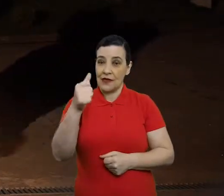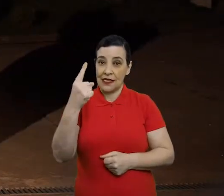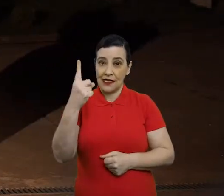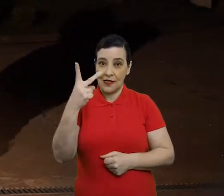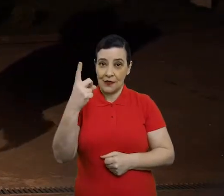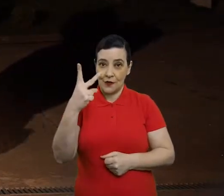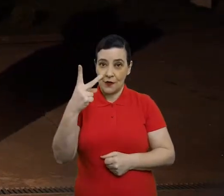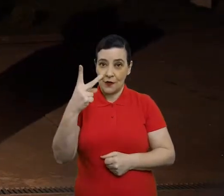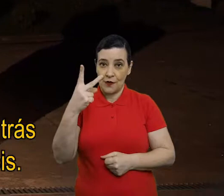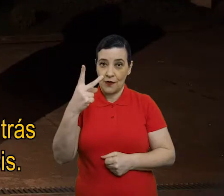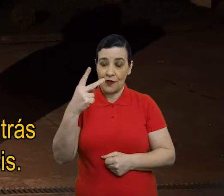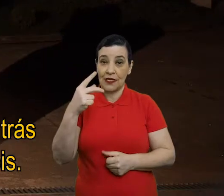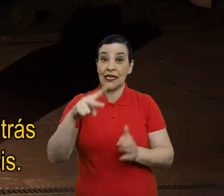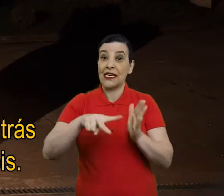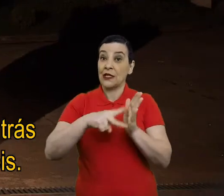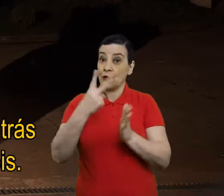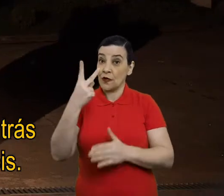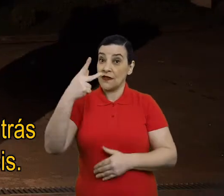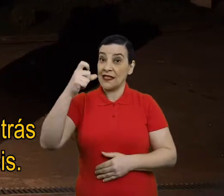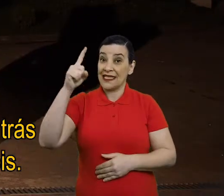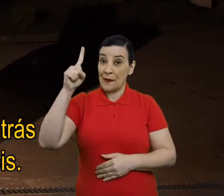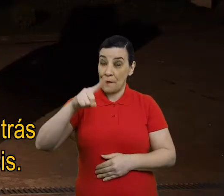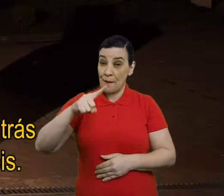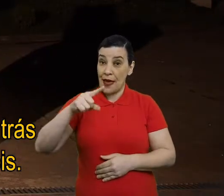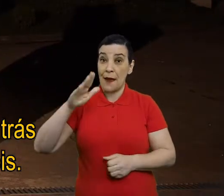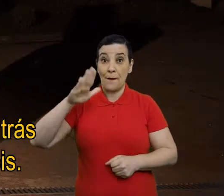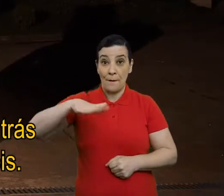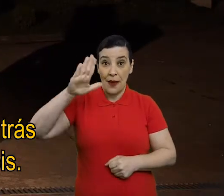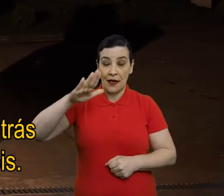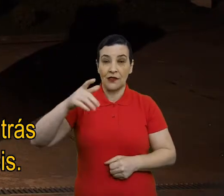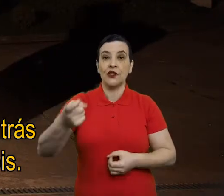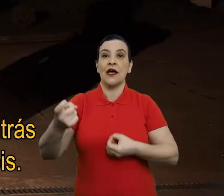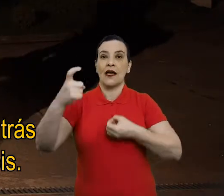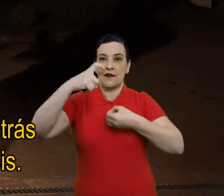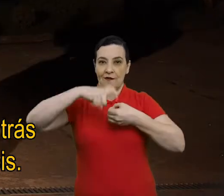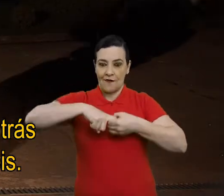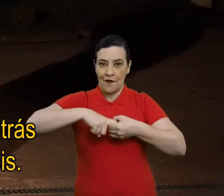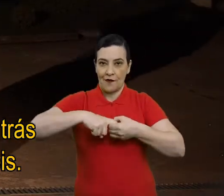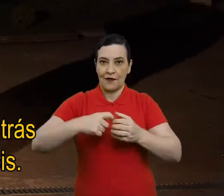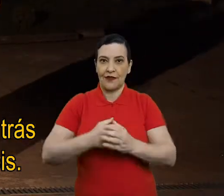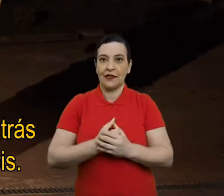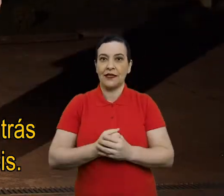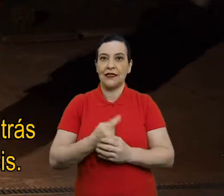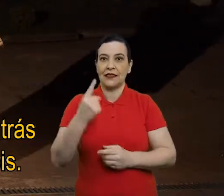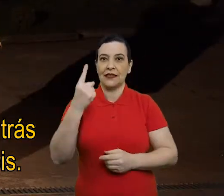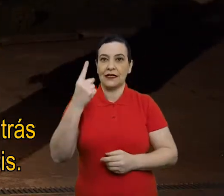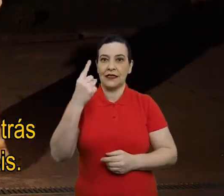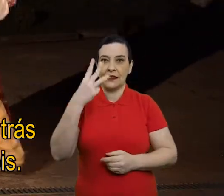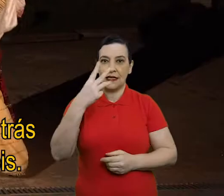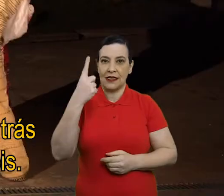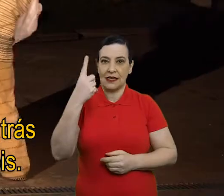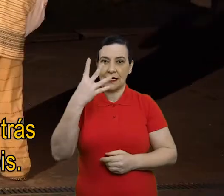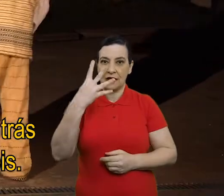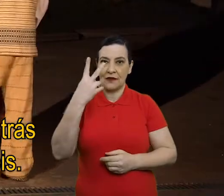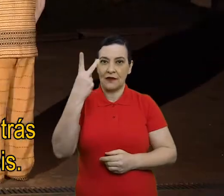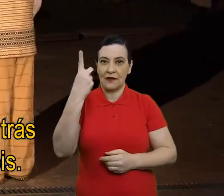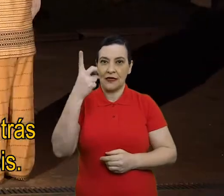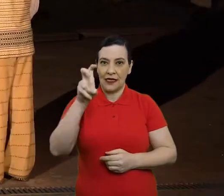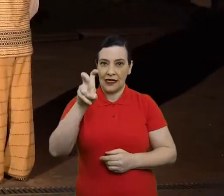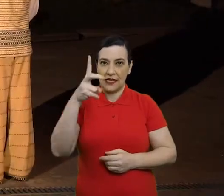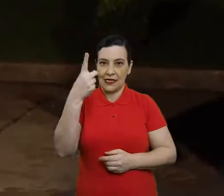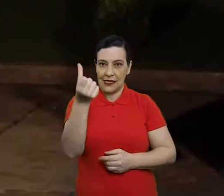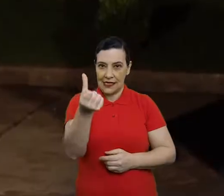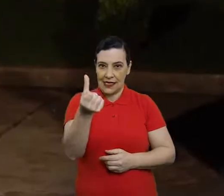11, 12. Bate duas vezes o pé. E agora volta para trás de novo. 13, 14, 15,